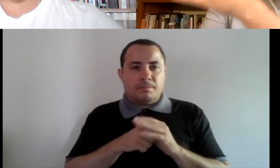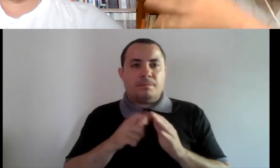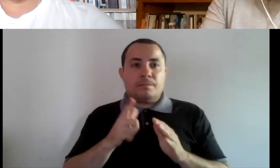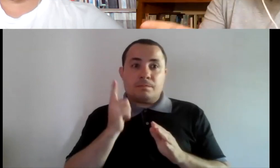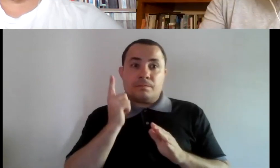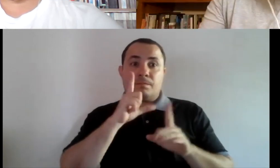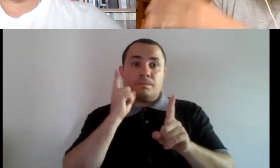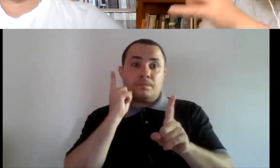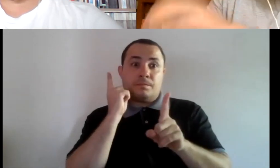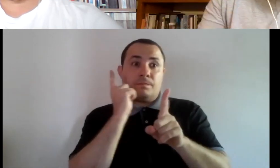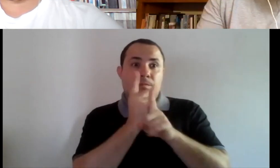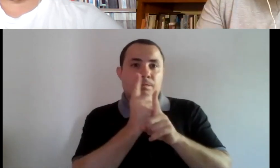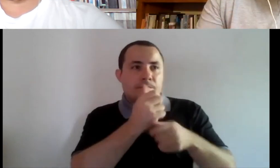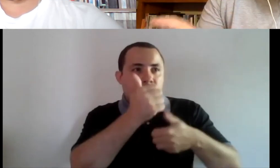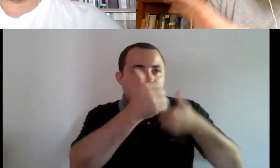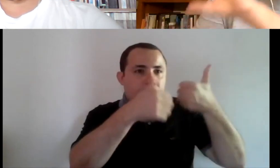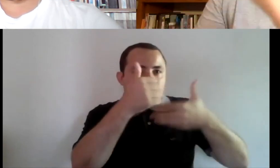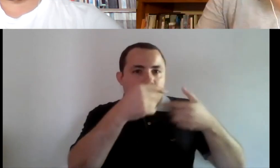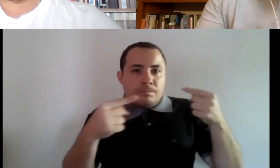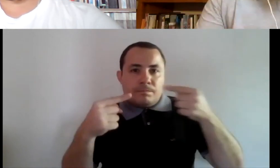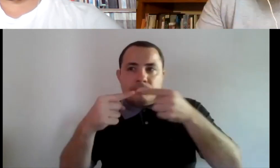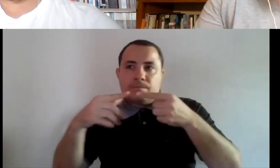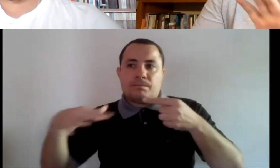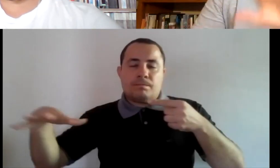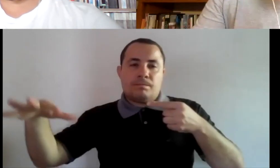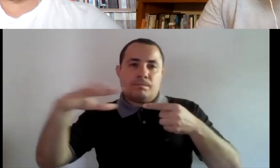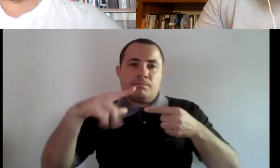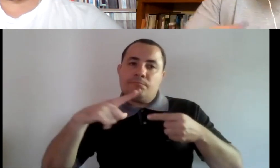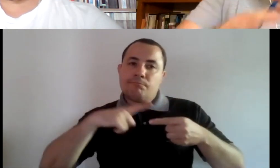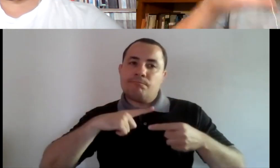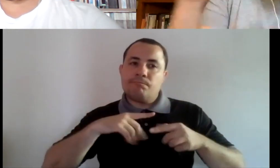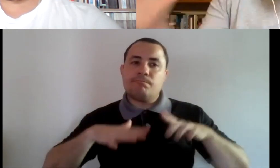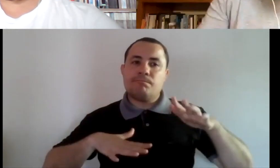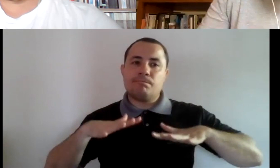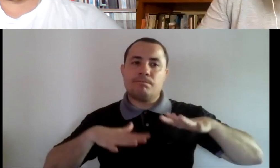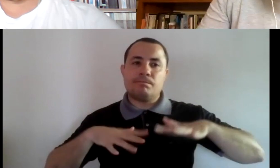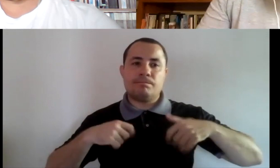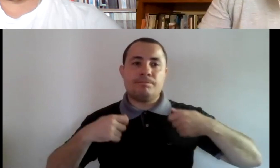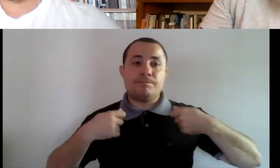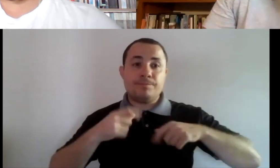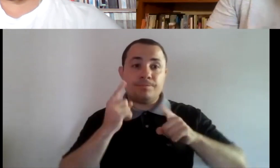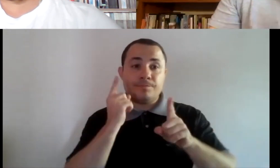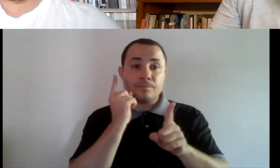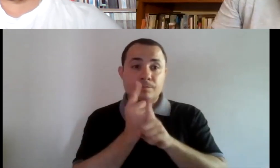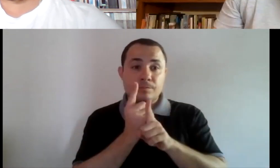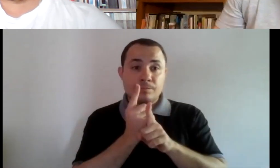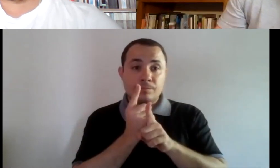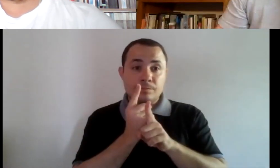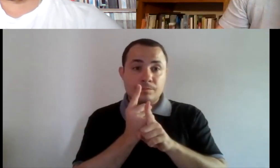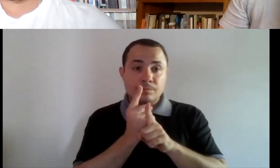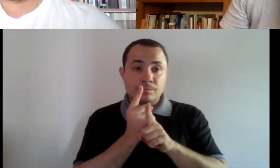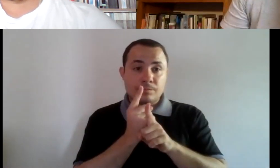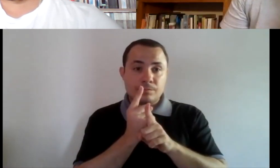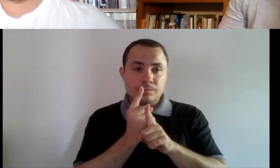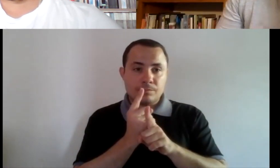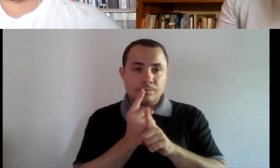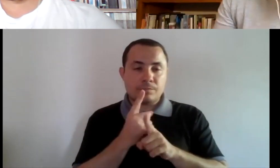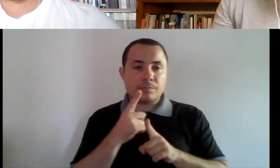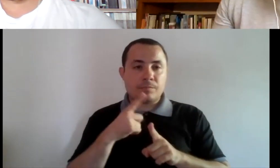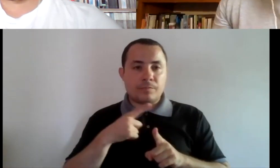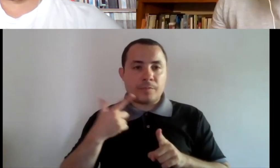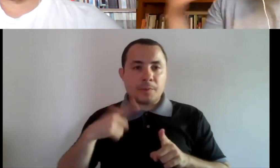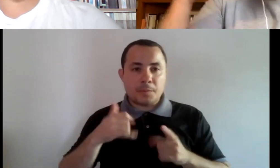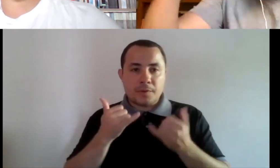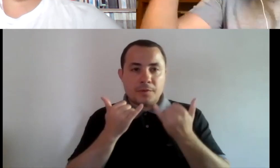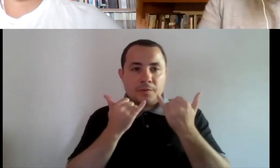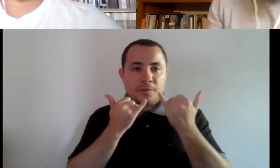linguagem, existe. É questão de né, encontrar nesse cenário tão diverso. Se eu posso jogar mais um dado, prometo que é o último,